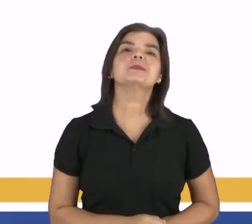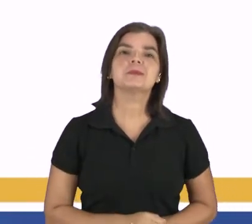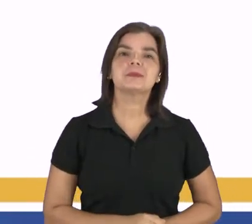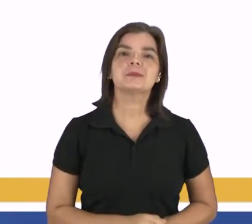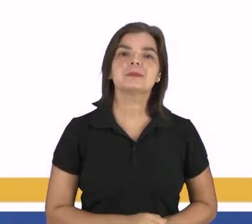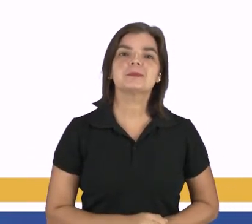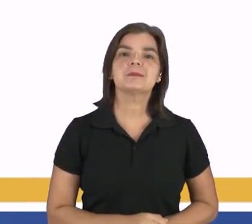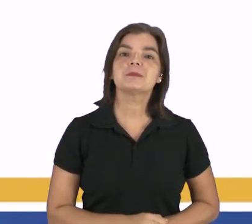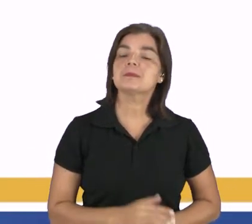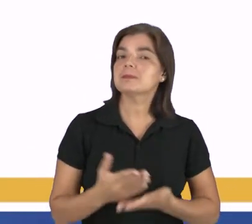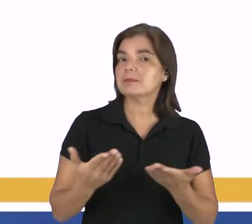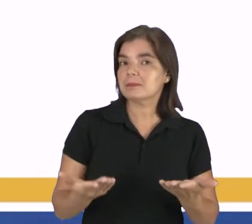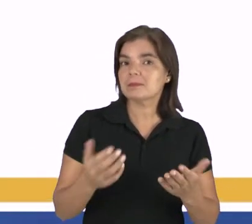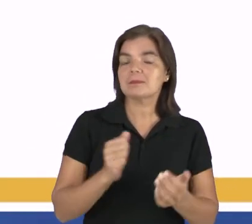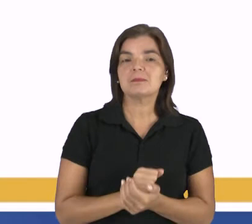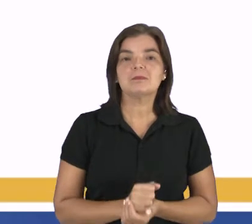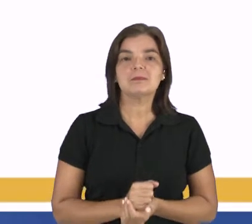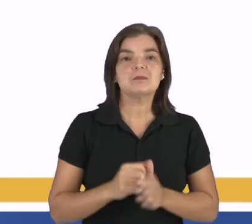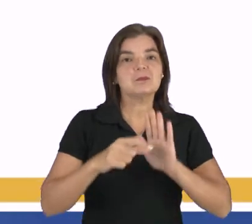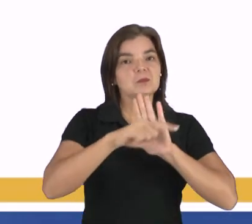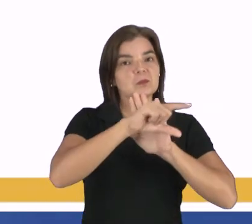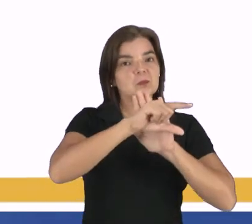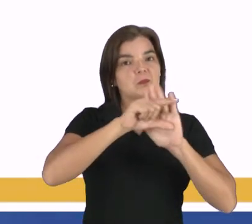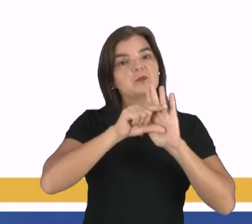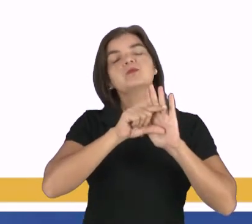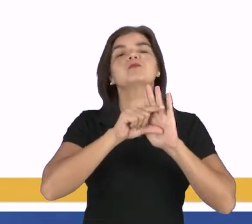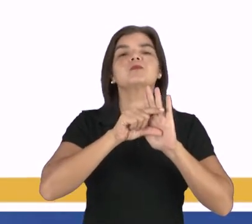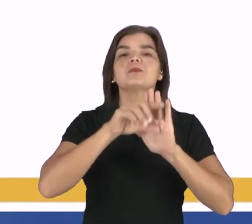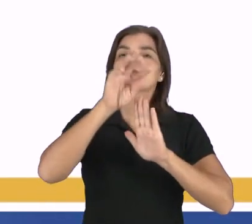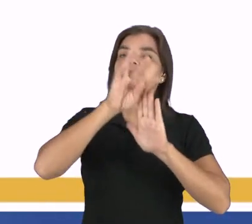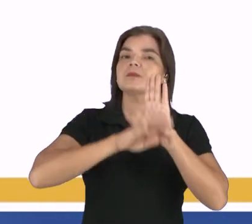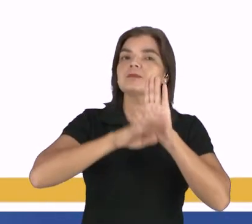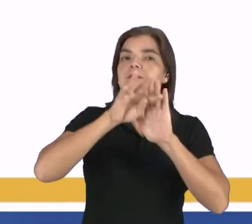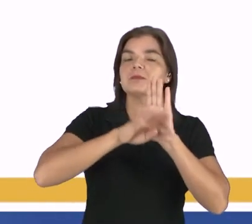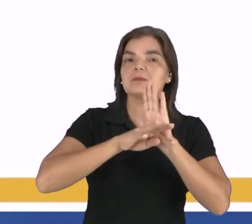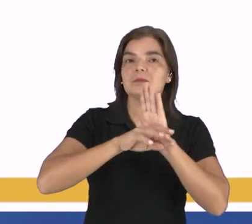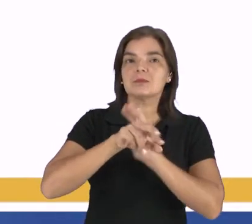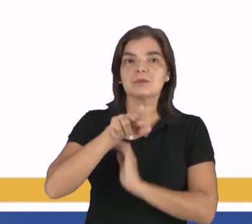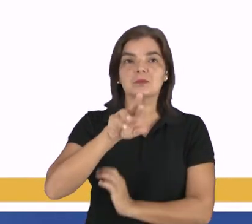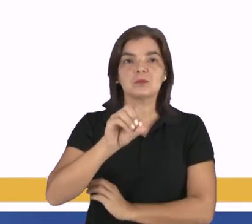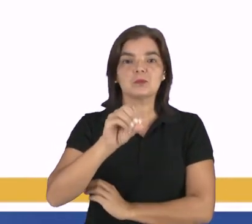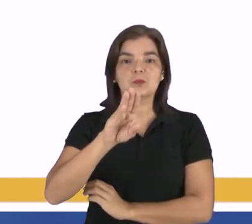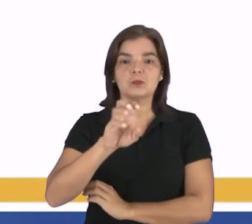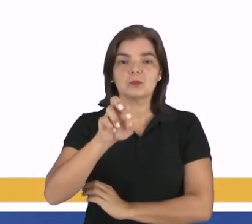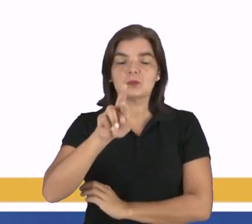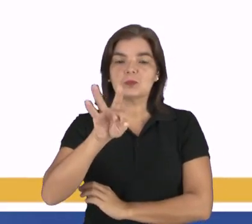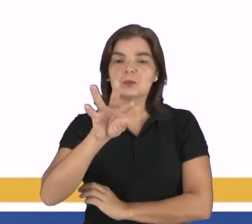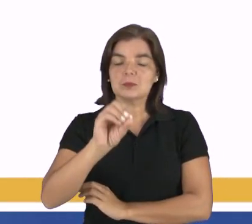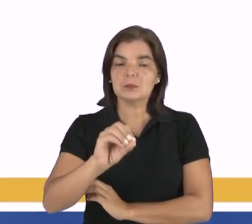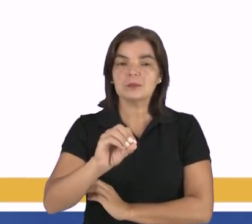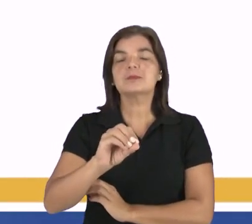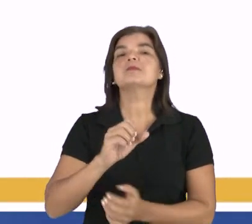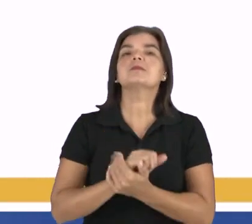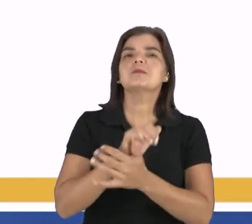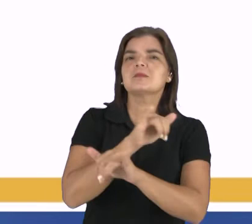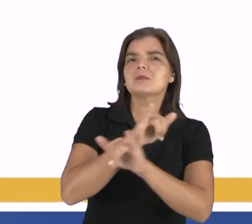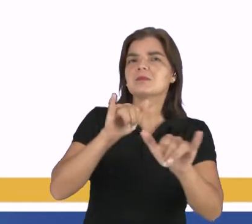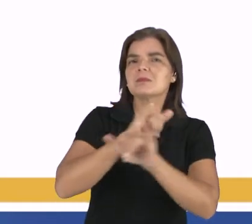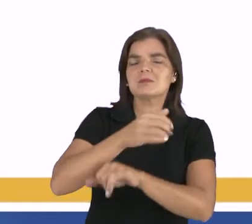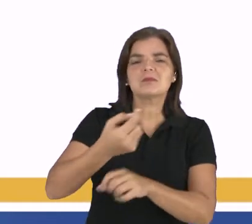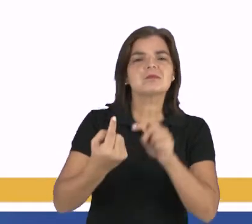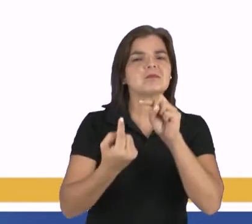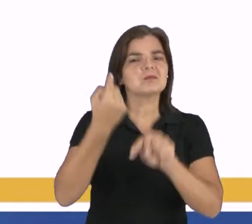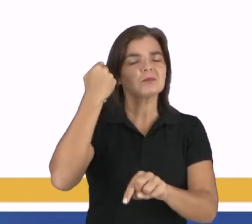força. Então, um trecho do texto de Roberto Pompeu de Toledo, publicado bem